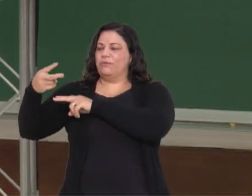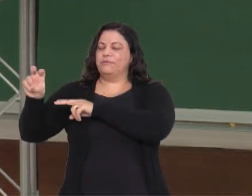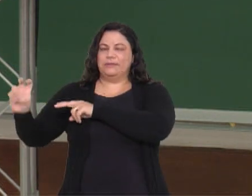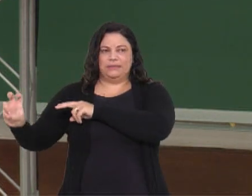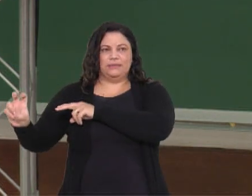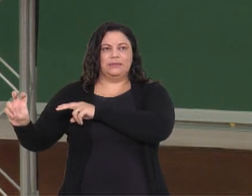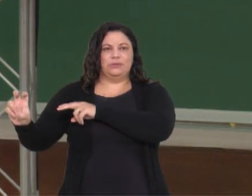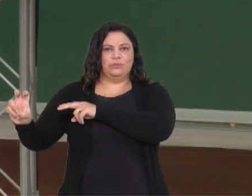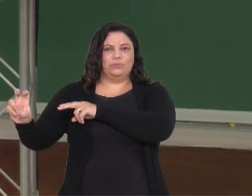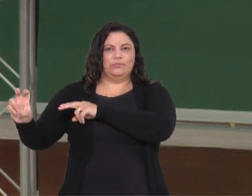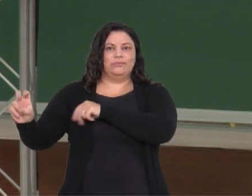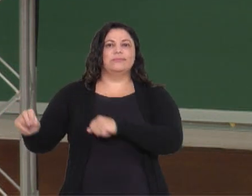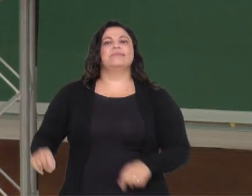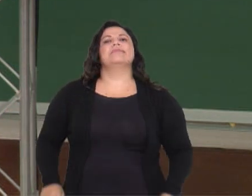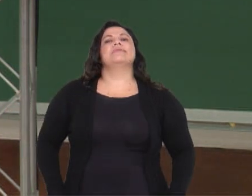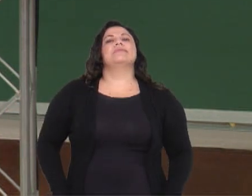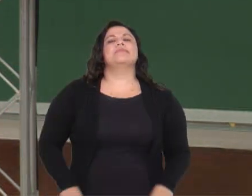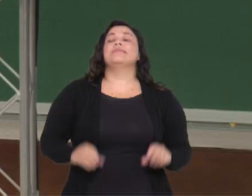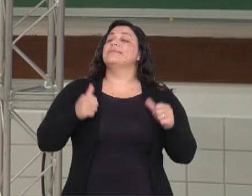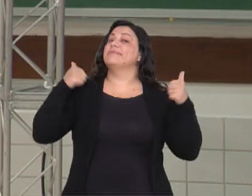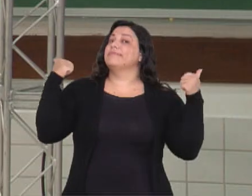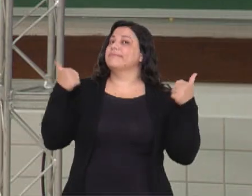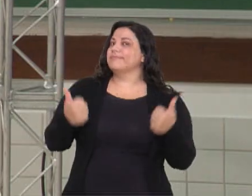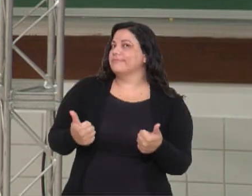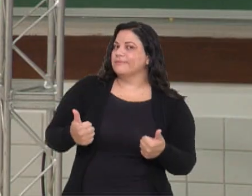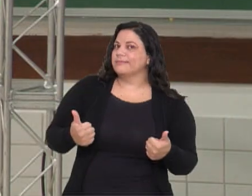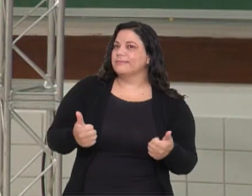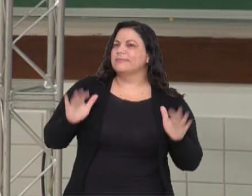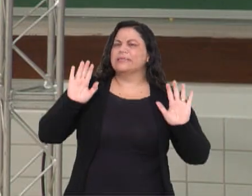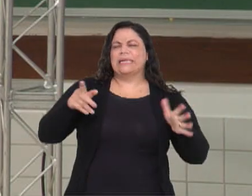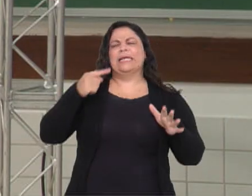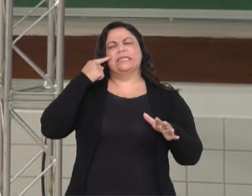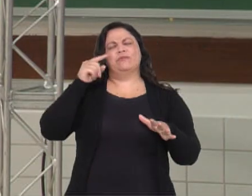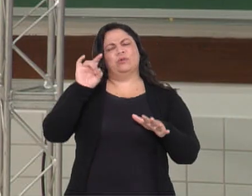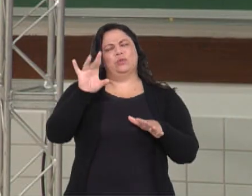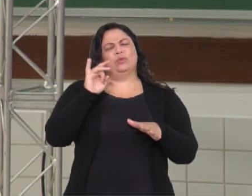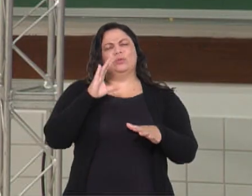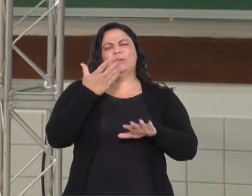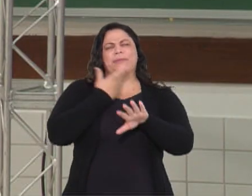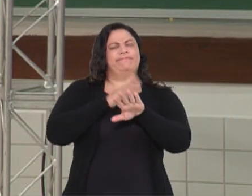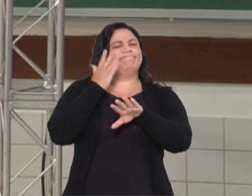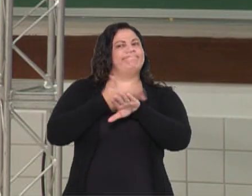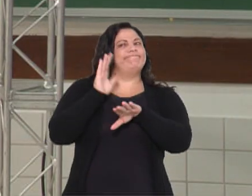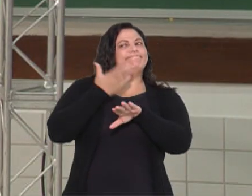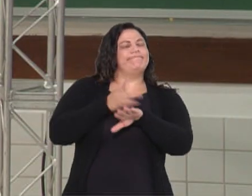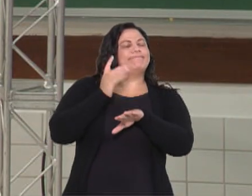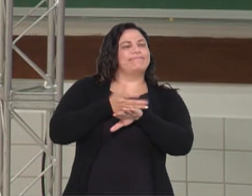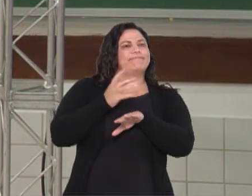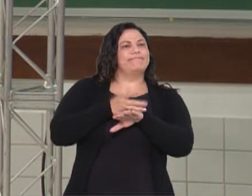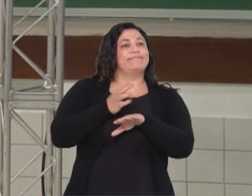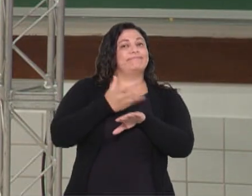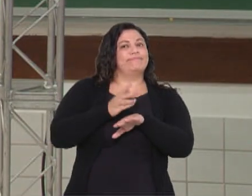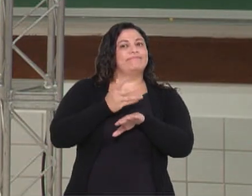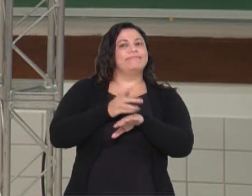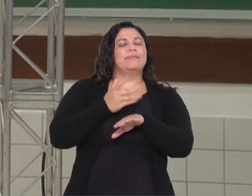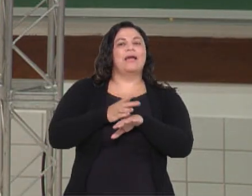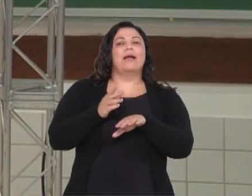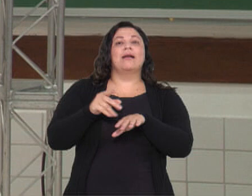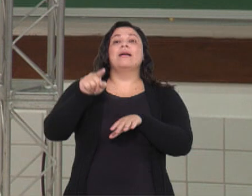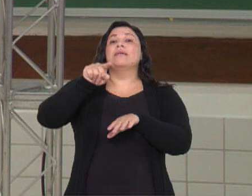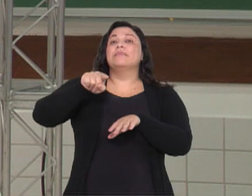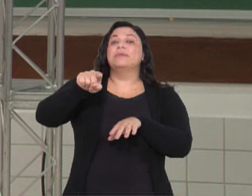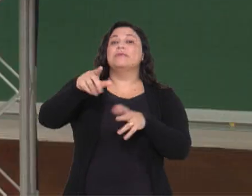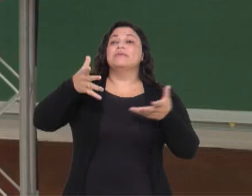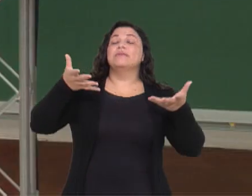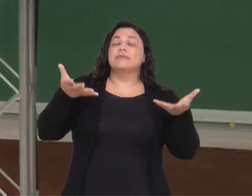ao quadrado, 25. Muito bem, esse foi para aquecer. Foi bastante aquecimento isso, que é para você